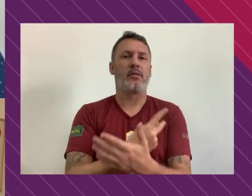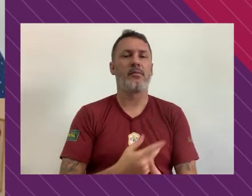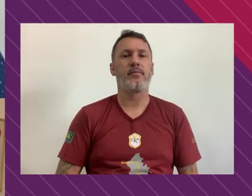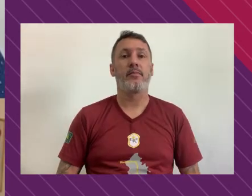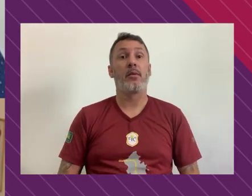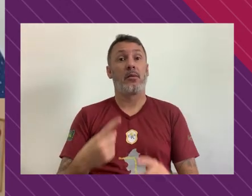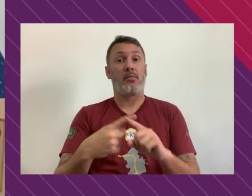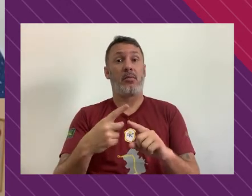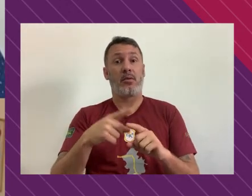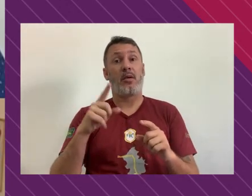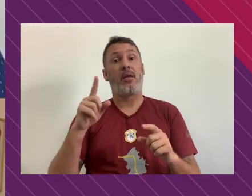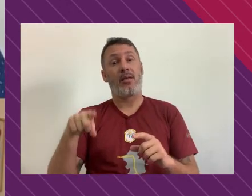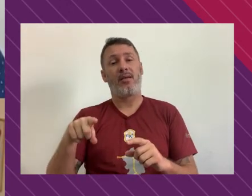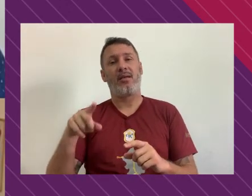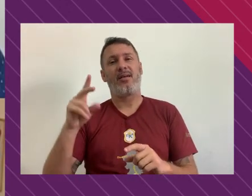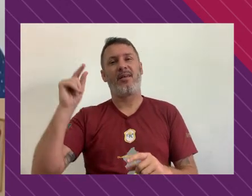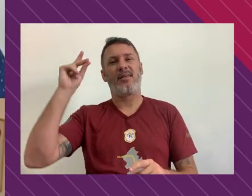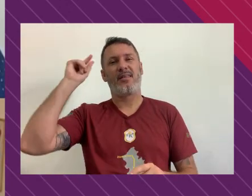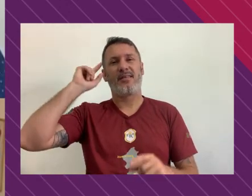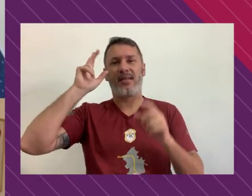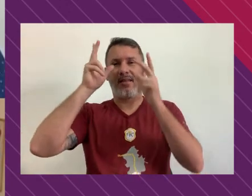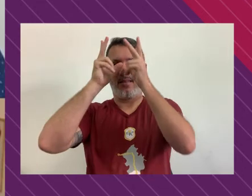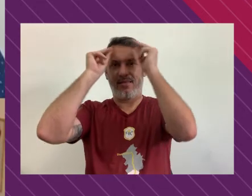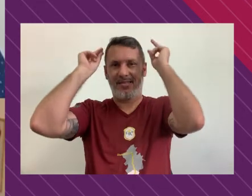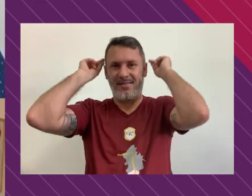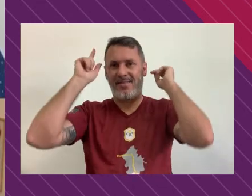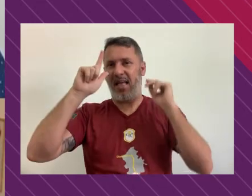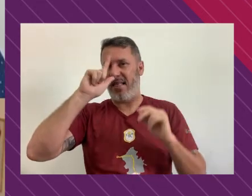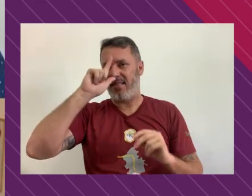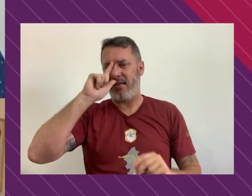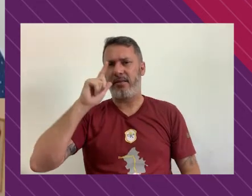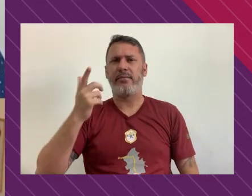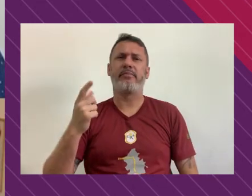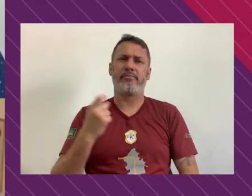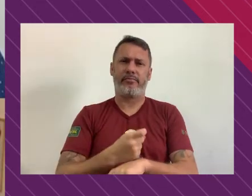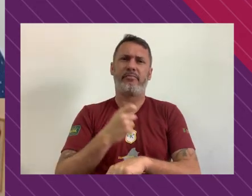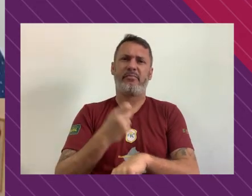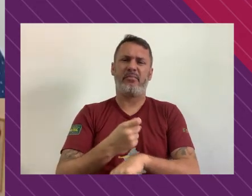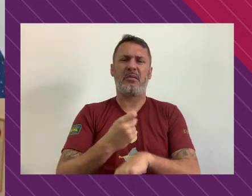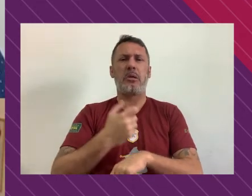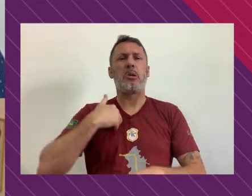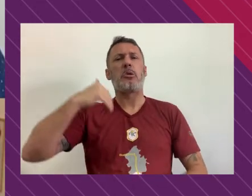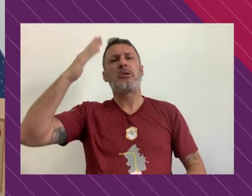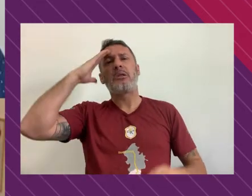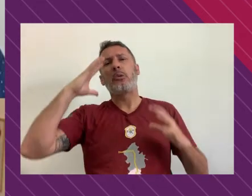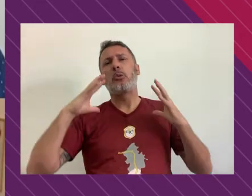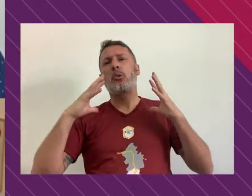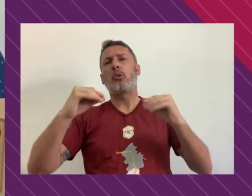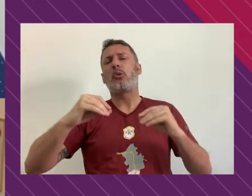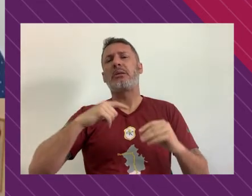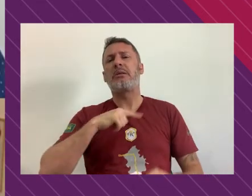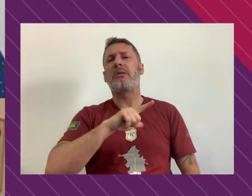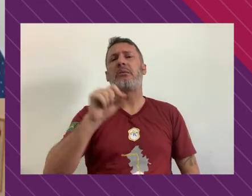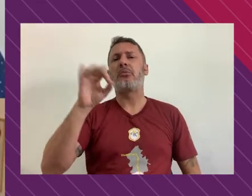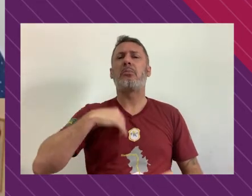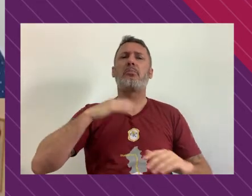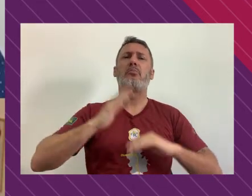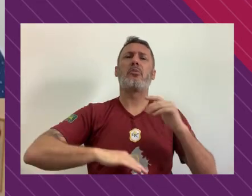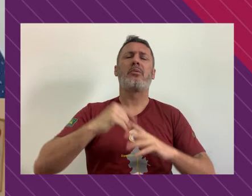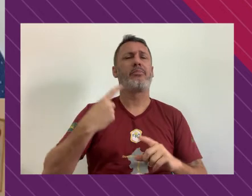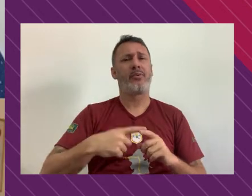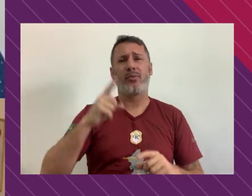chama Diversitalk. Eu convido vocês a procurarem no Spotify. Diversitalk, de conversa. O primeiro episódio do